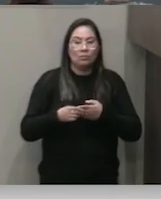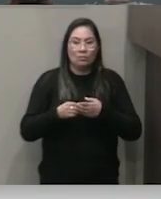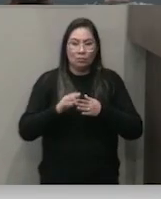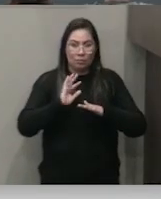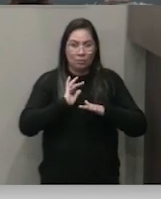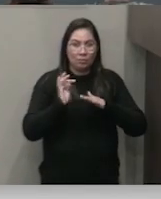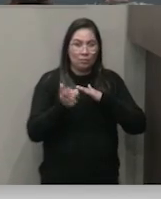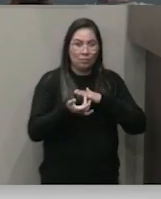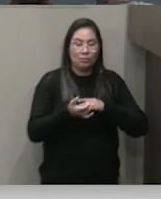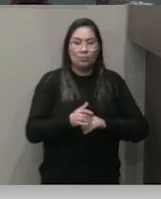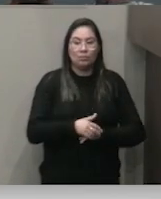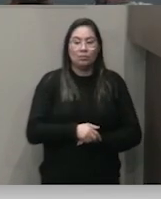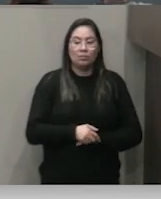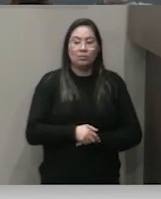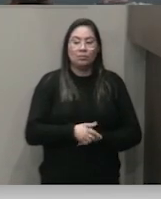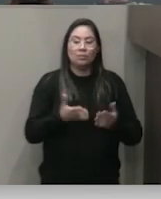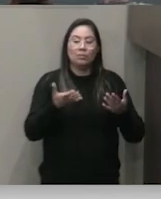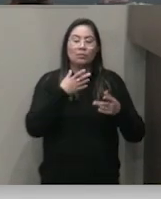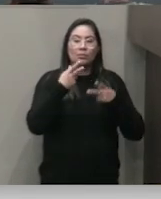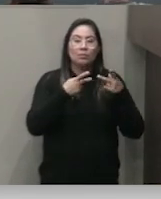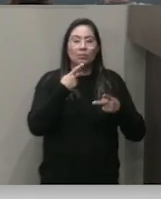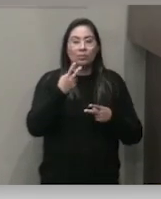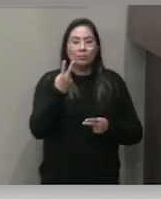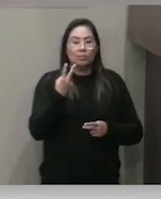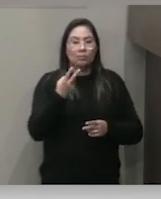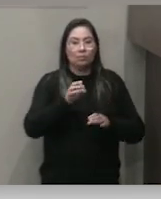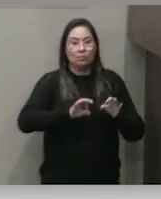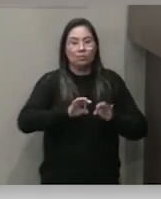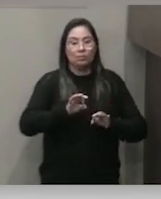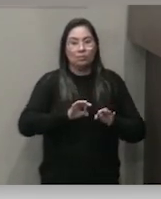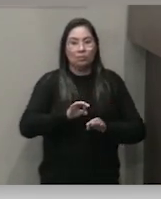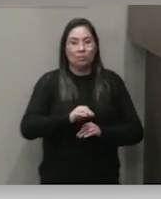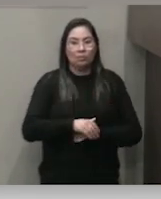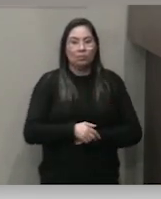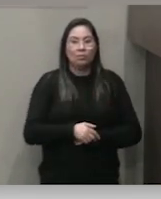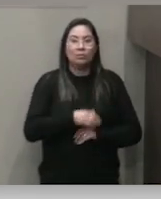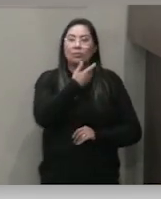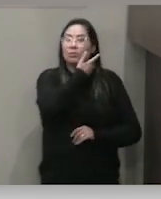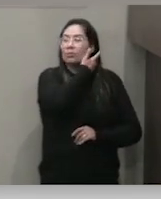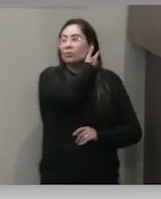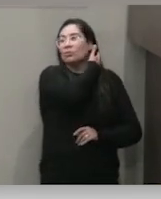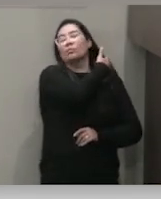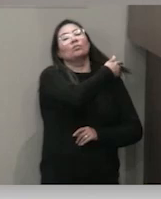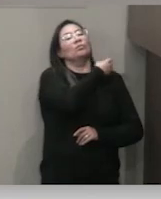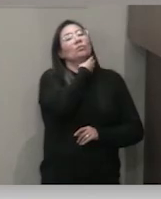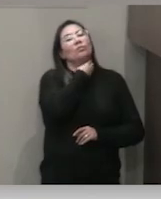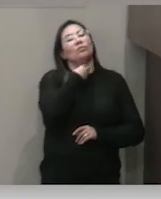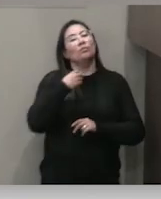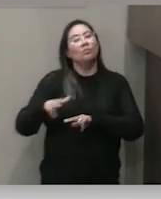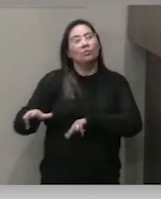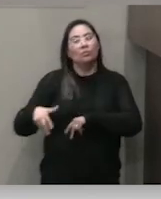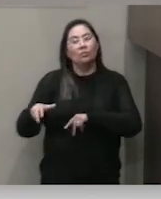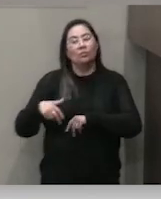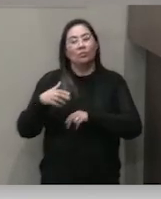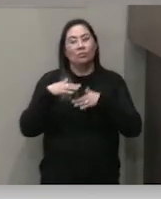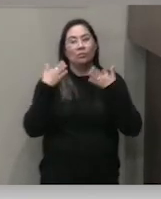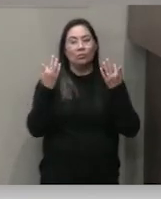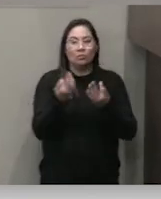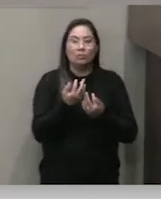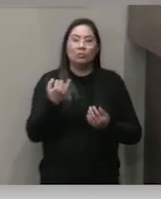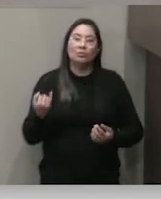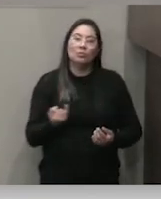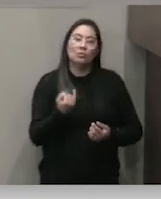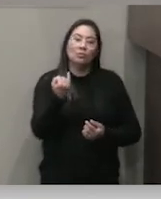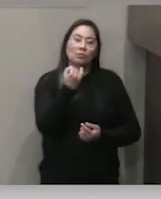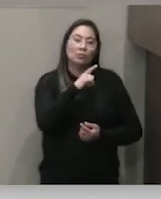sociais. Quero aqui falar de dois projetos, primeiramente sobre a questão da agricultura familiar, a importância que